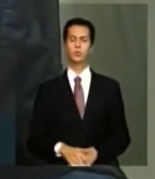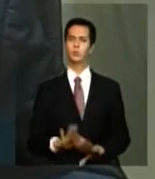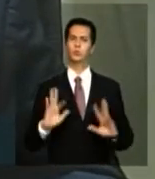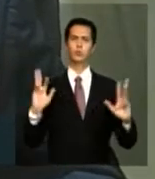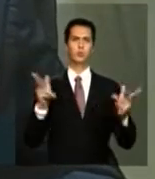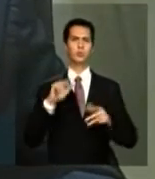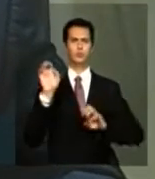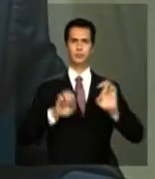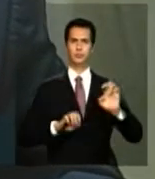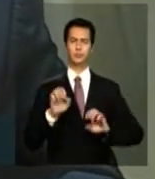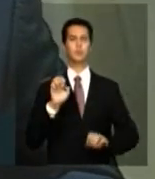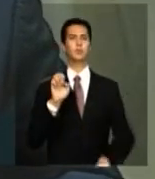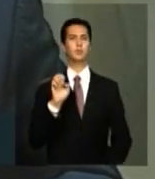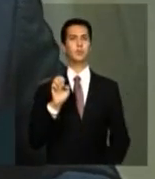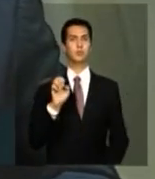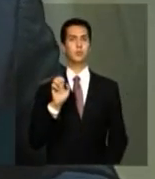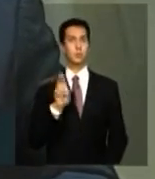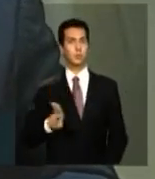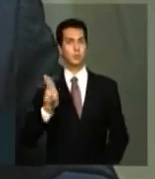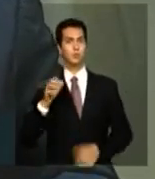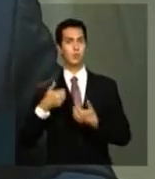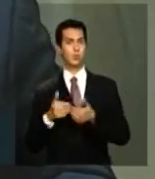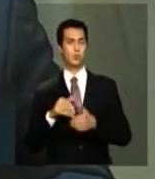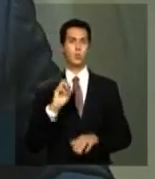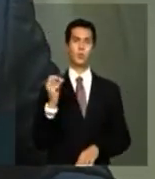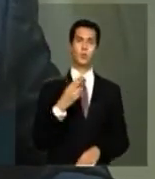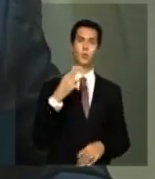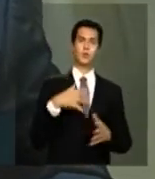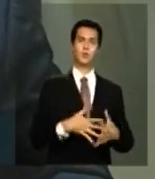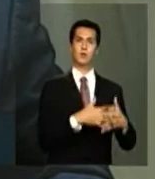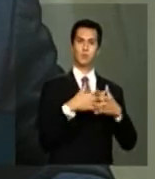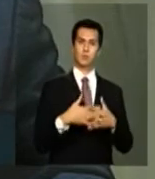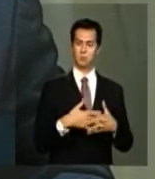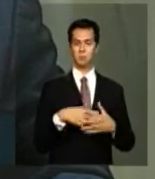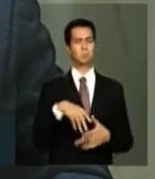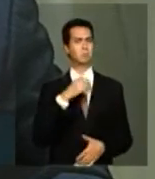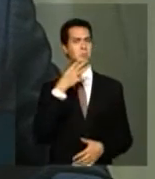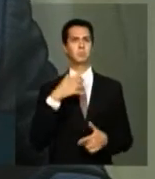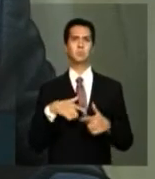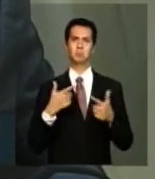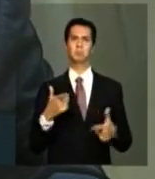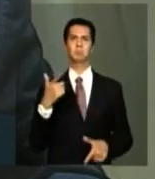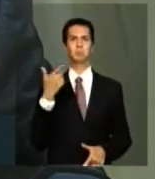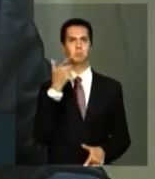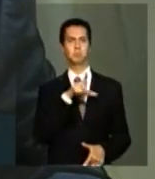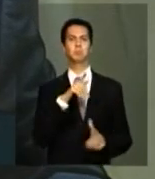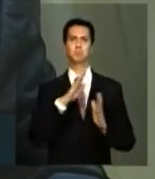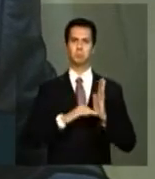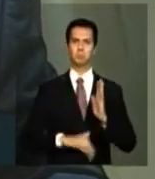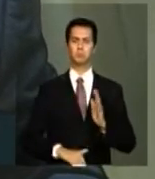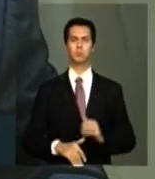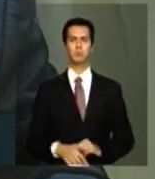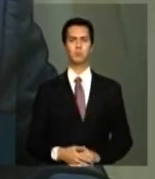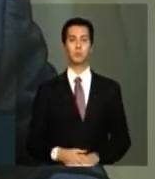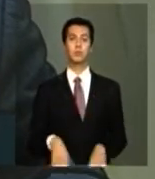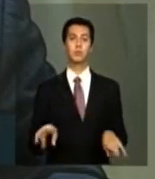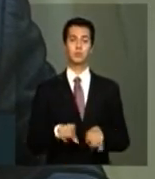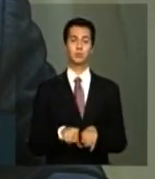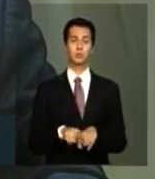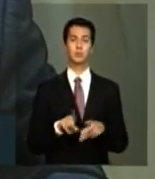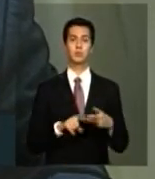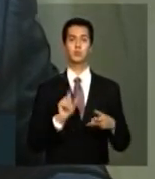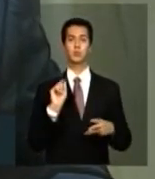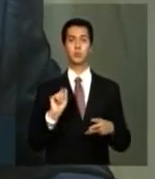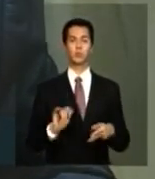empresas que usam ônibus e caminhões terceiro lugar alteração da taxa de juros